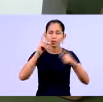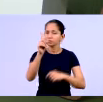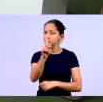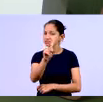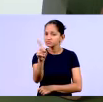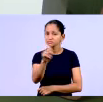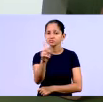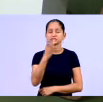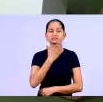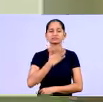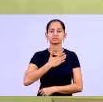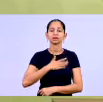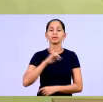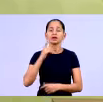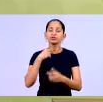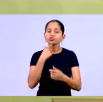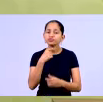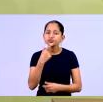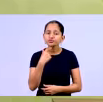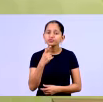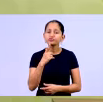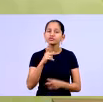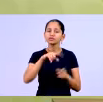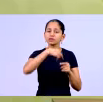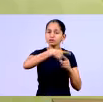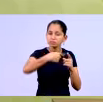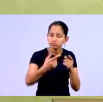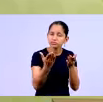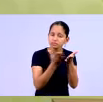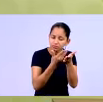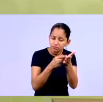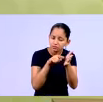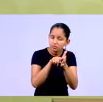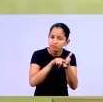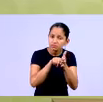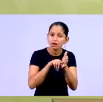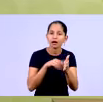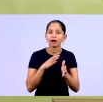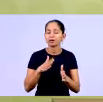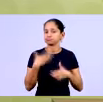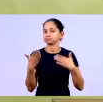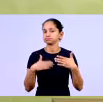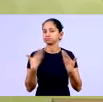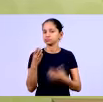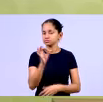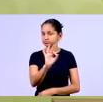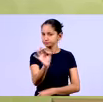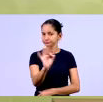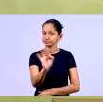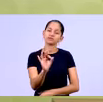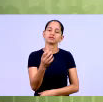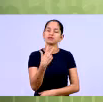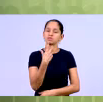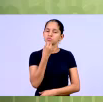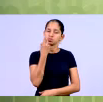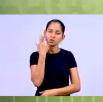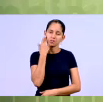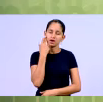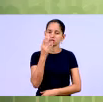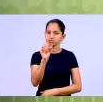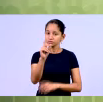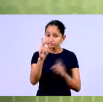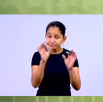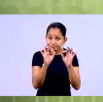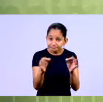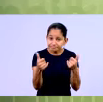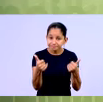para vocês tirarem a dúvida de vocês e o material vai estar disponível, tá? Então, nada de apavoramento com relação à prova. Perfeito.